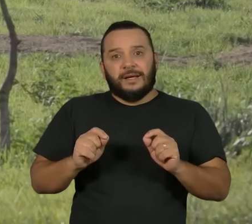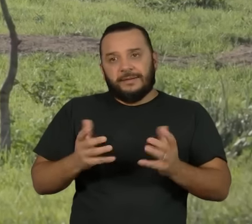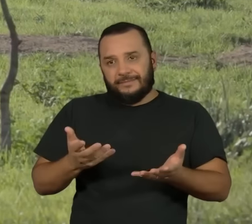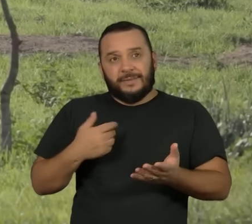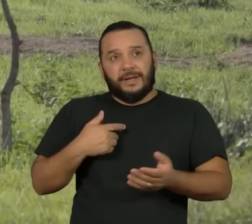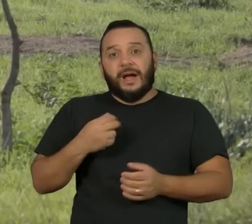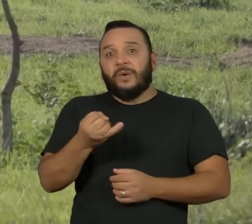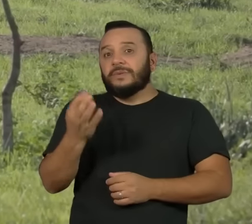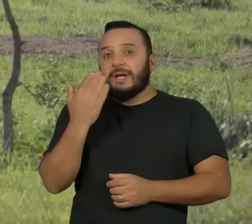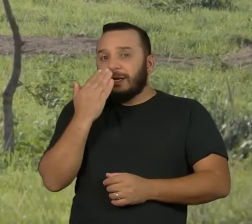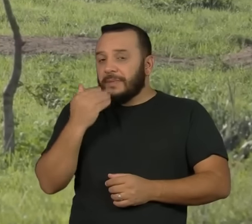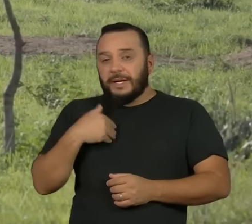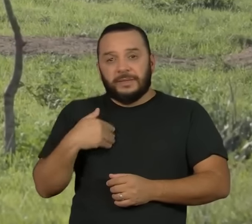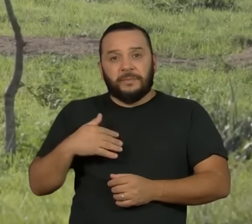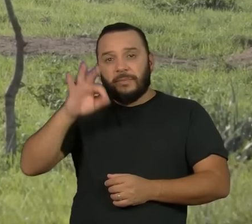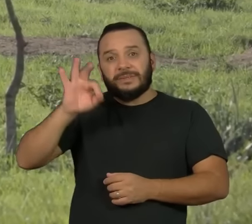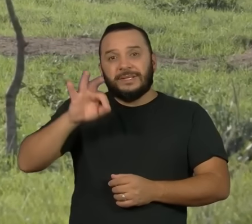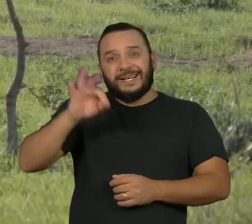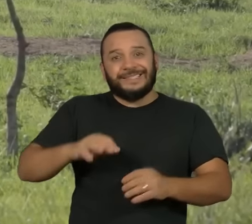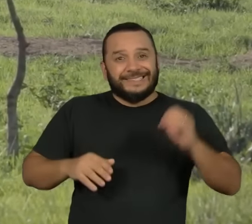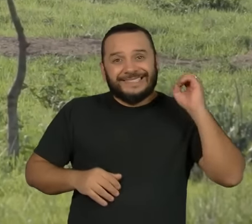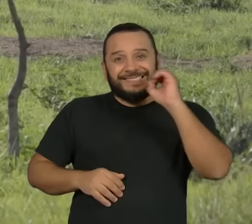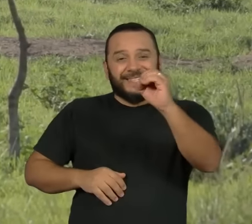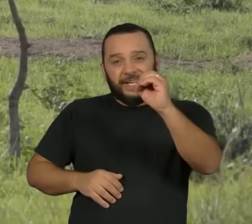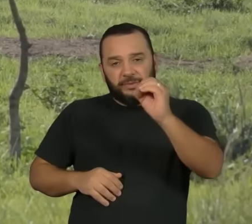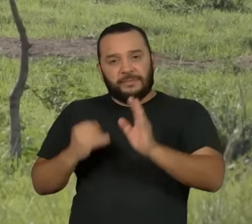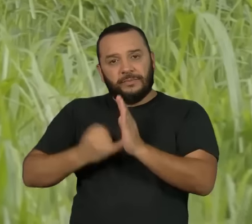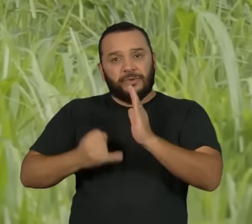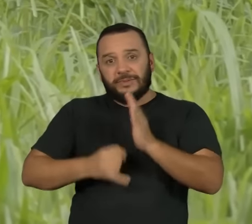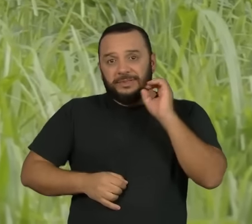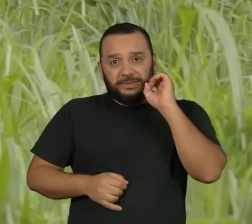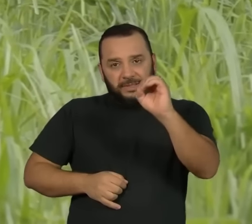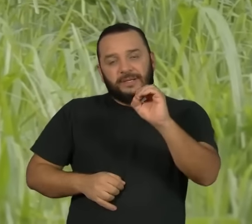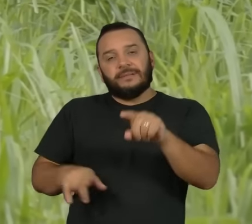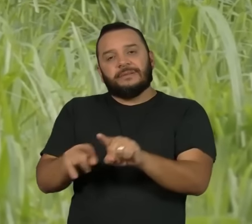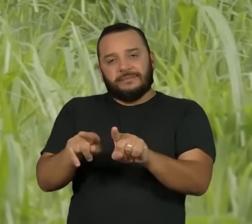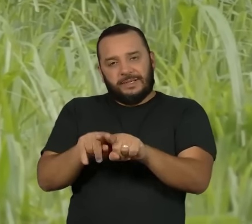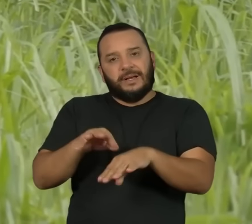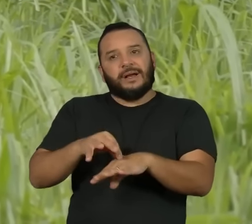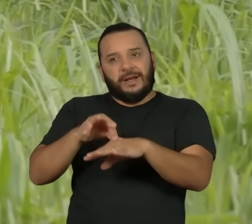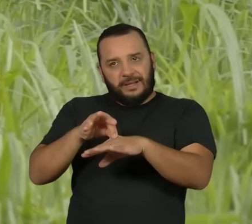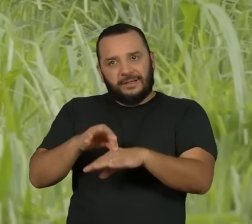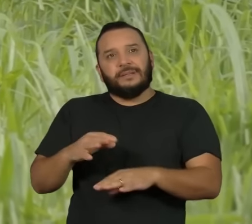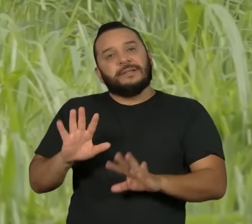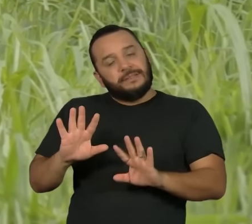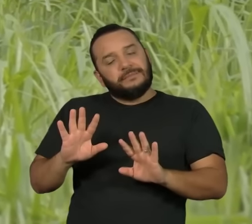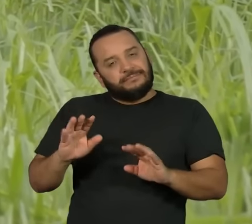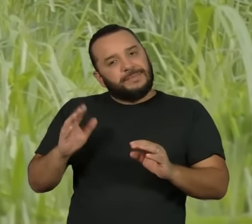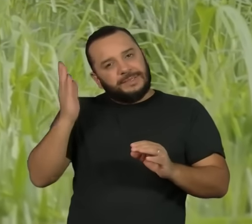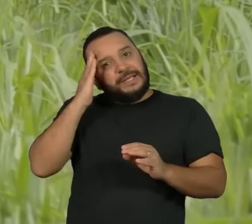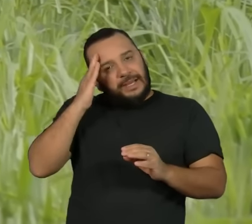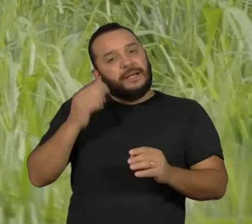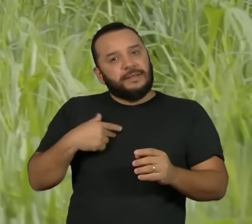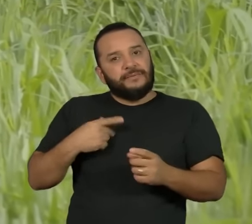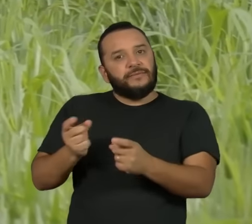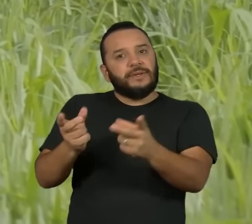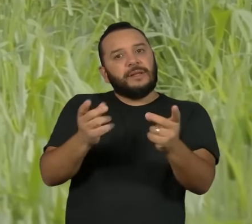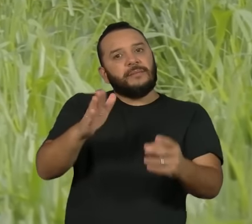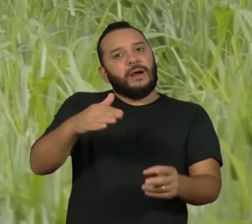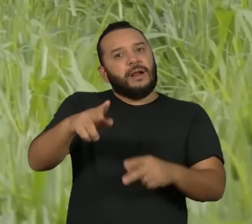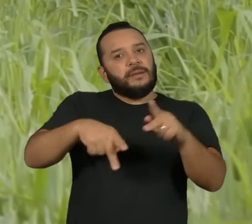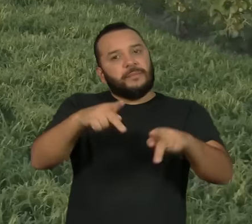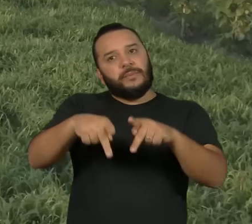alguns alimentos, entre eles a carne. Embora a justificativa seja tornar o item mais acessível para a população, a